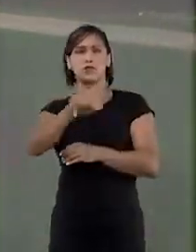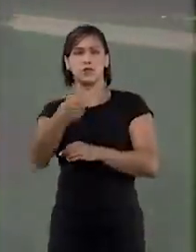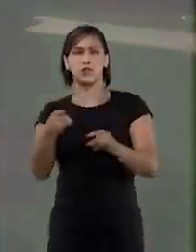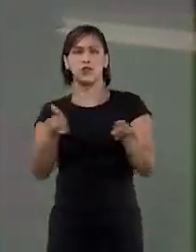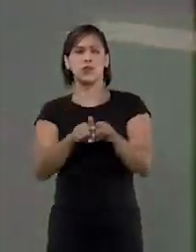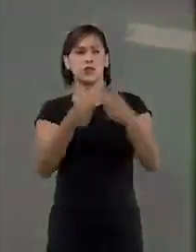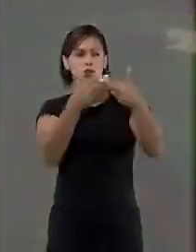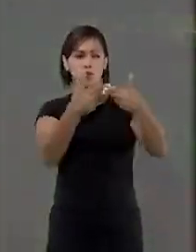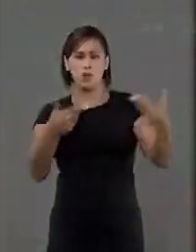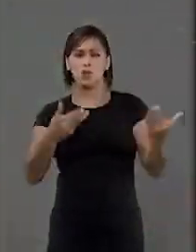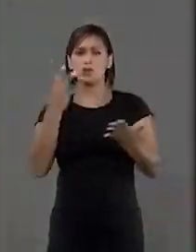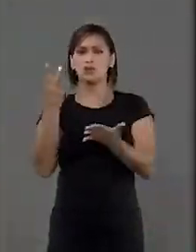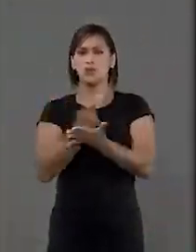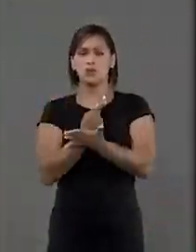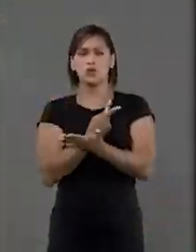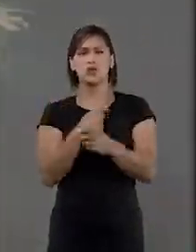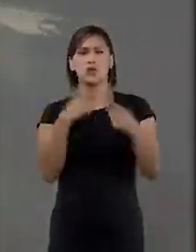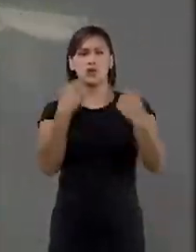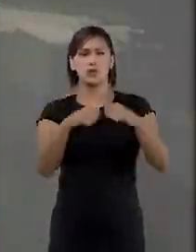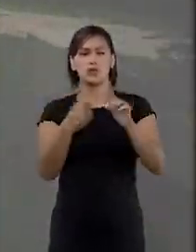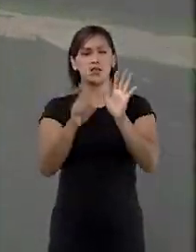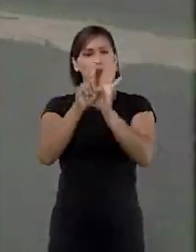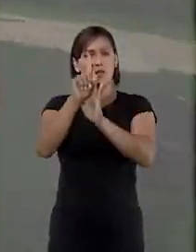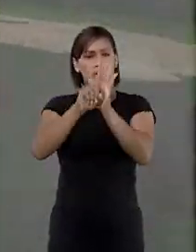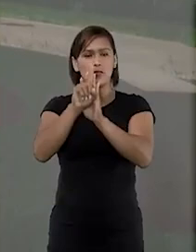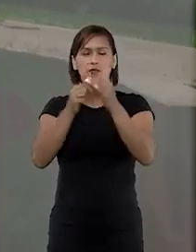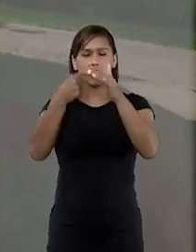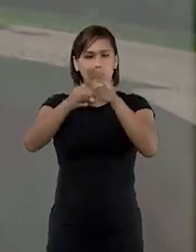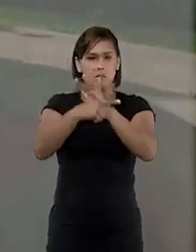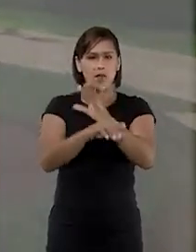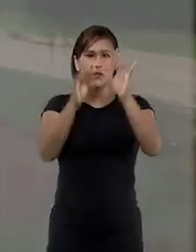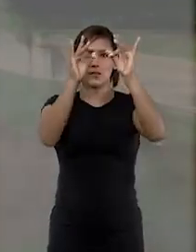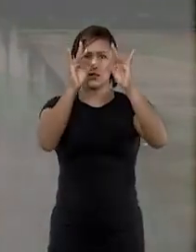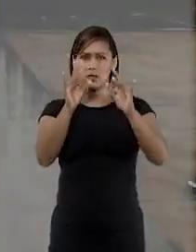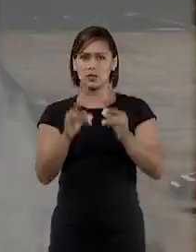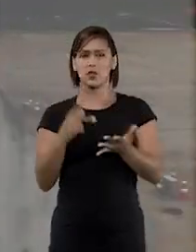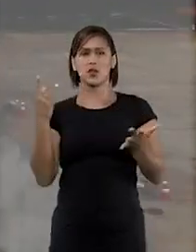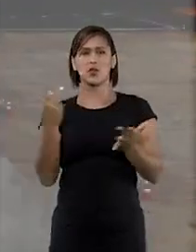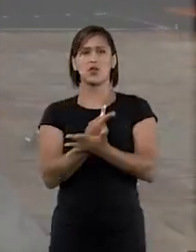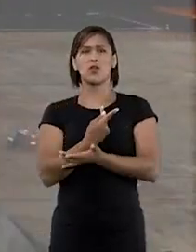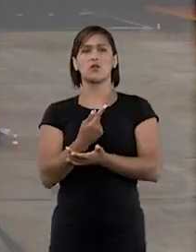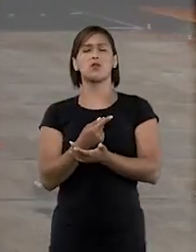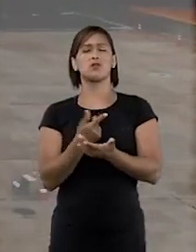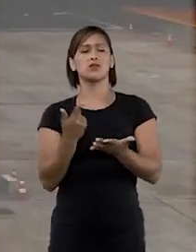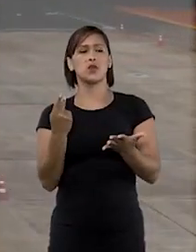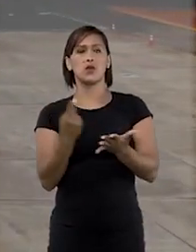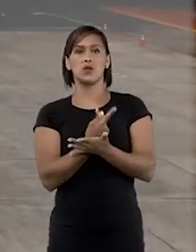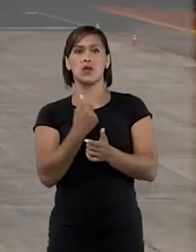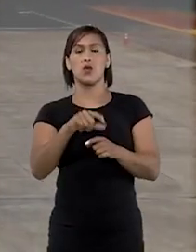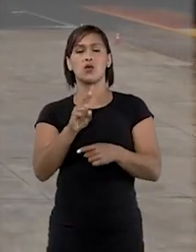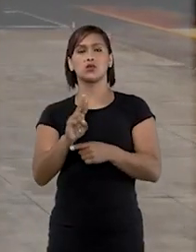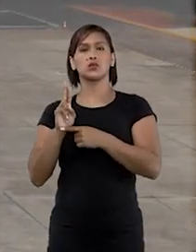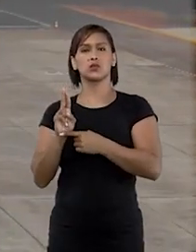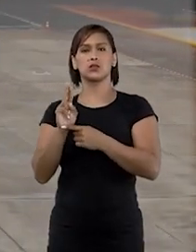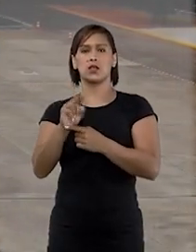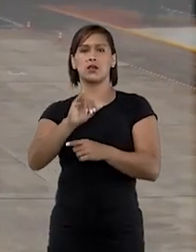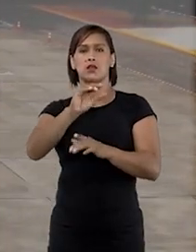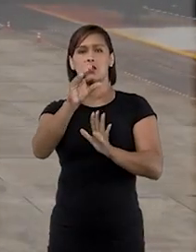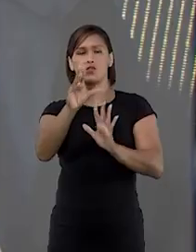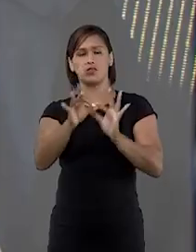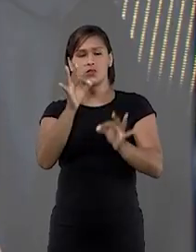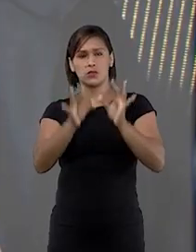STJ e diante da circunstância e da necessidade de averiguação mais profunda de aspectos como a efetividade da tutela